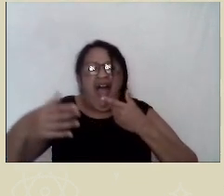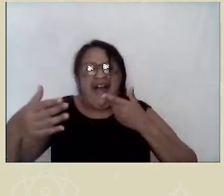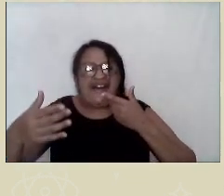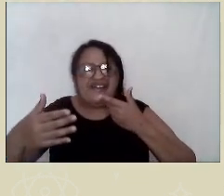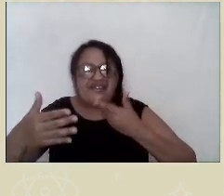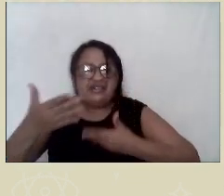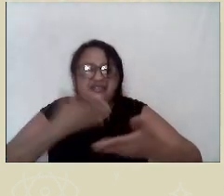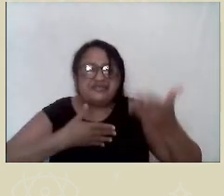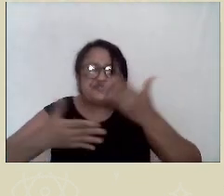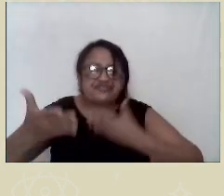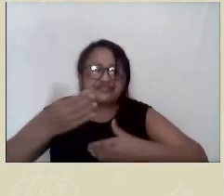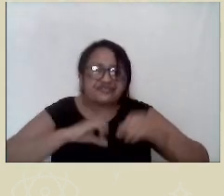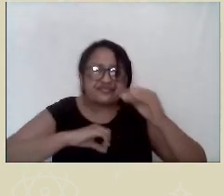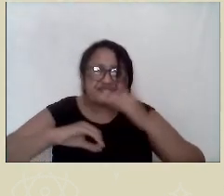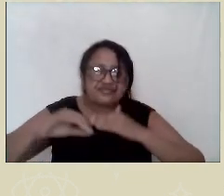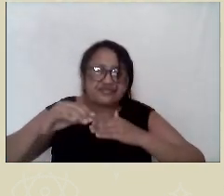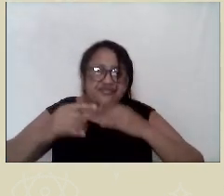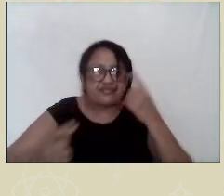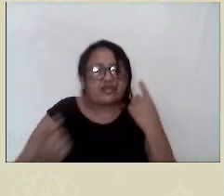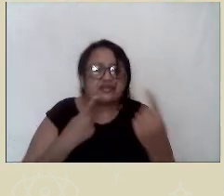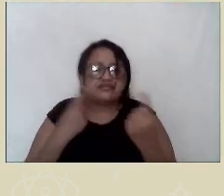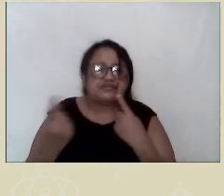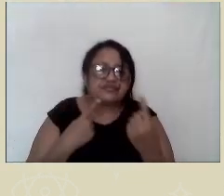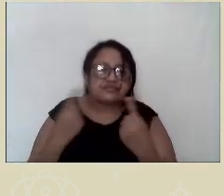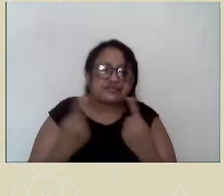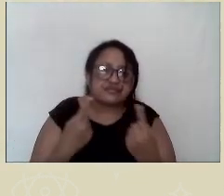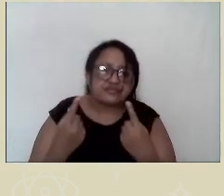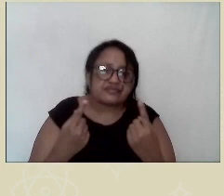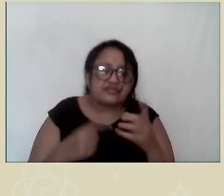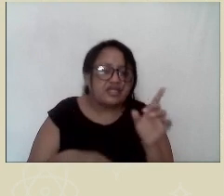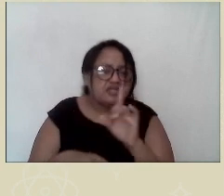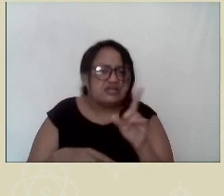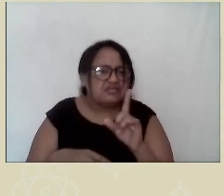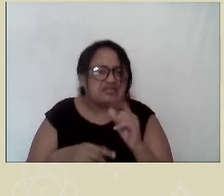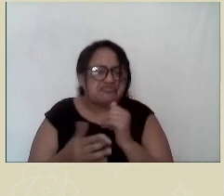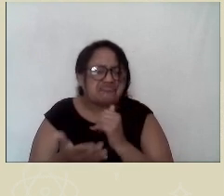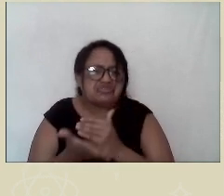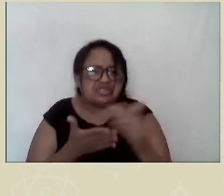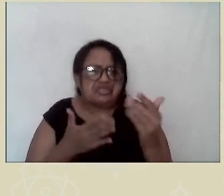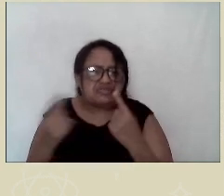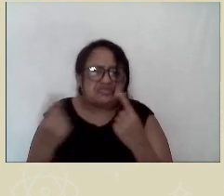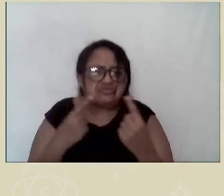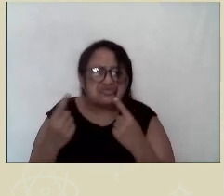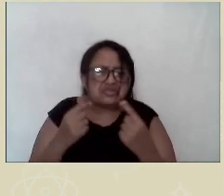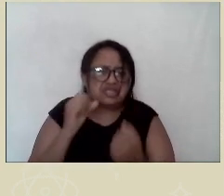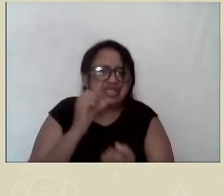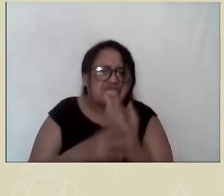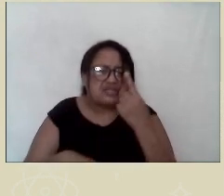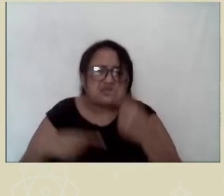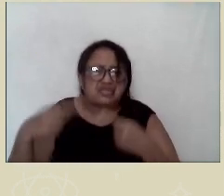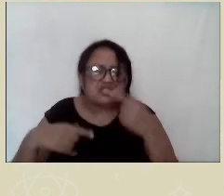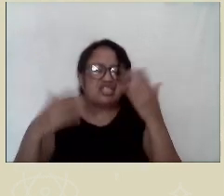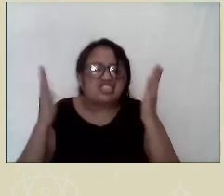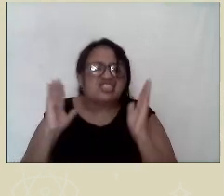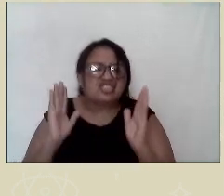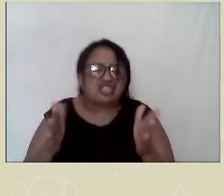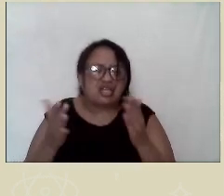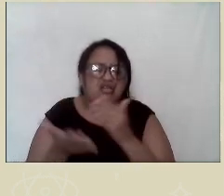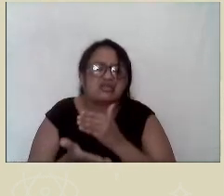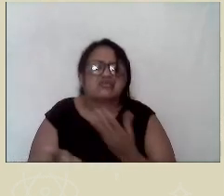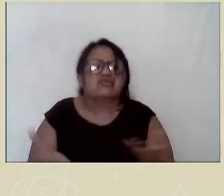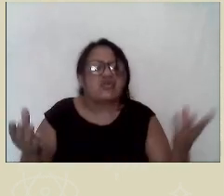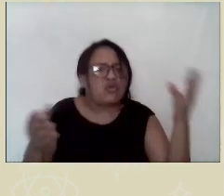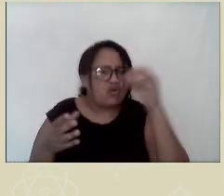han puesto em marcha eles não passaram a discutir da criação de políticas eles já colocaram em prática né